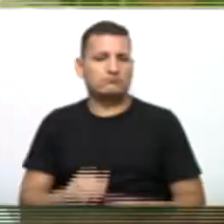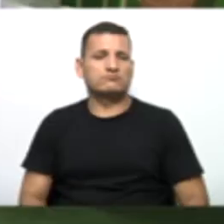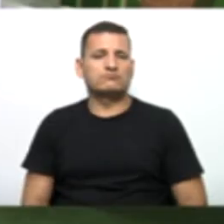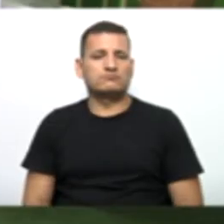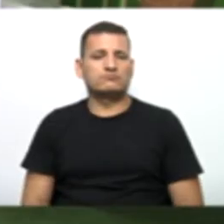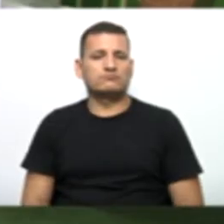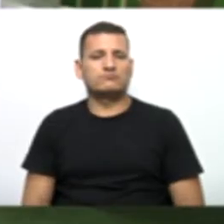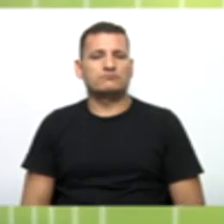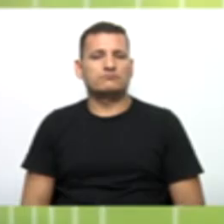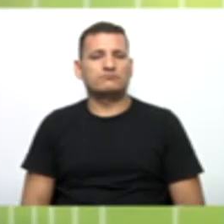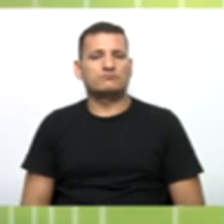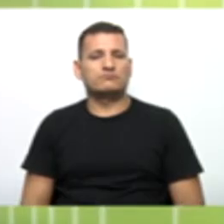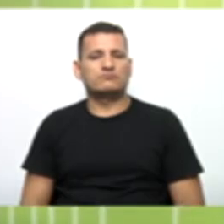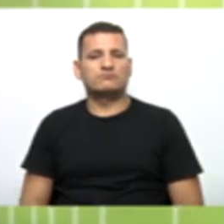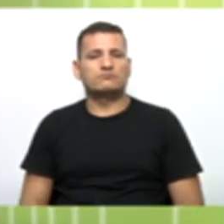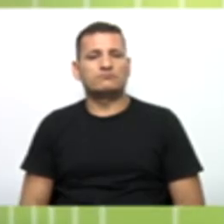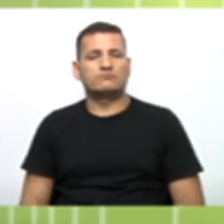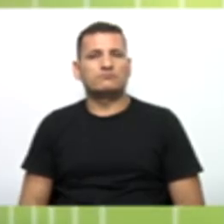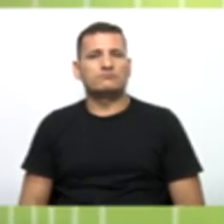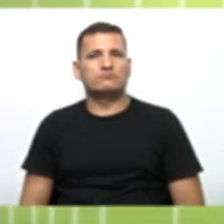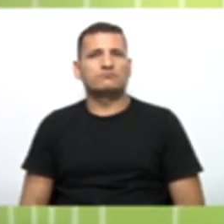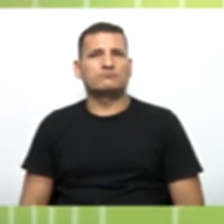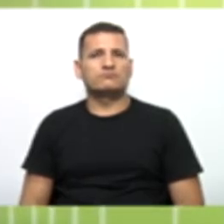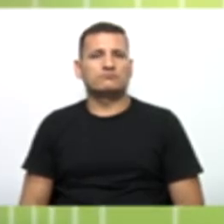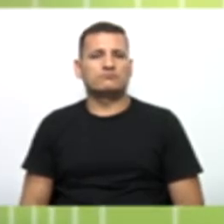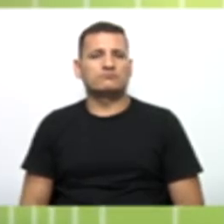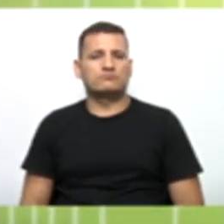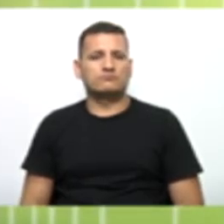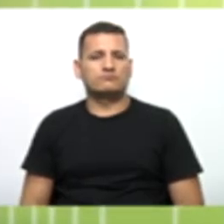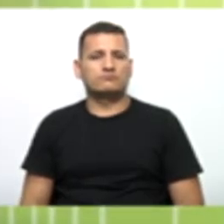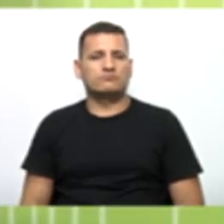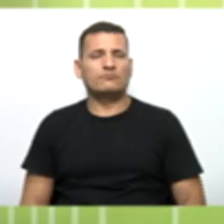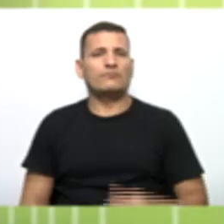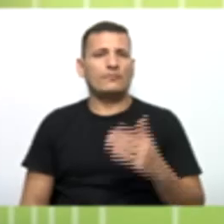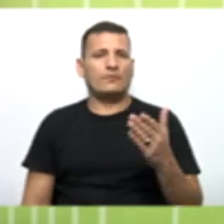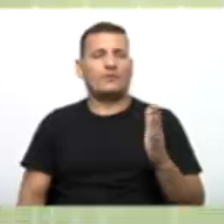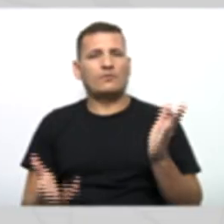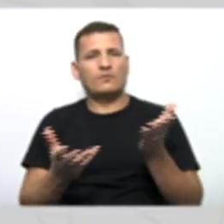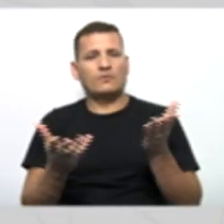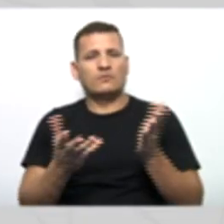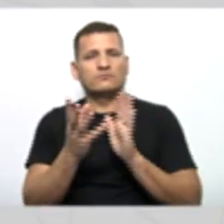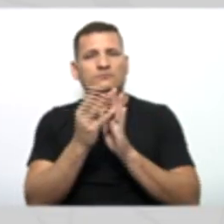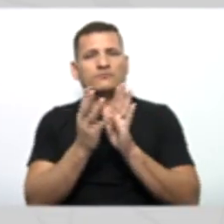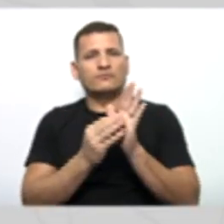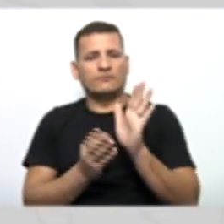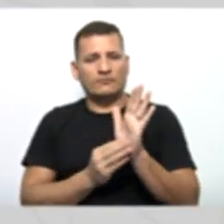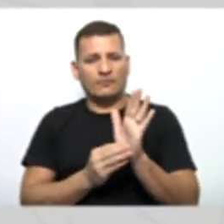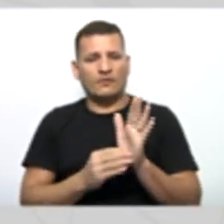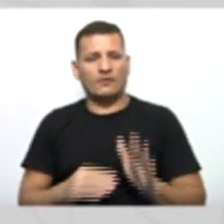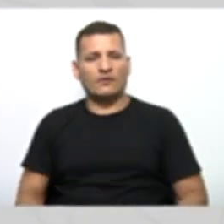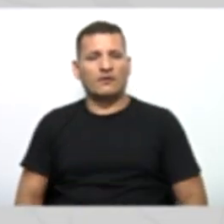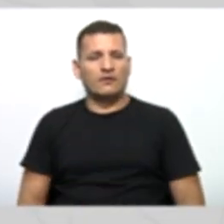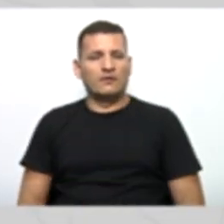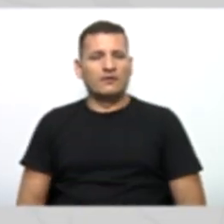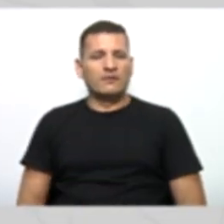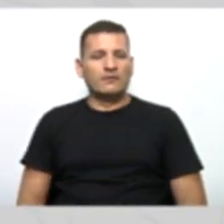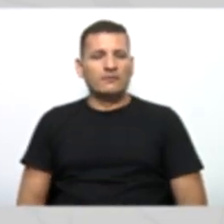aí. É isso aí, gente. Ó. Então, vamos lá. O conteúdo da aula de hoje é esse daqui, ó. Vamos